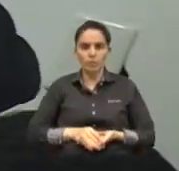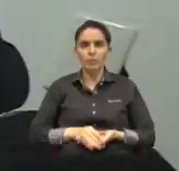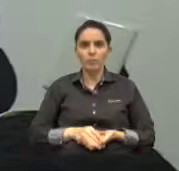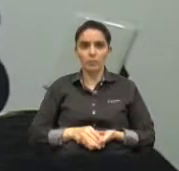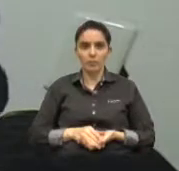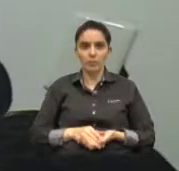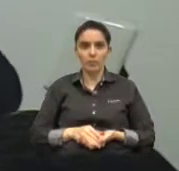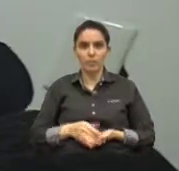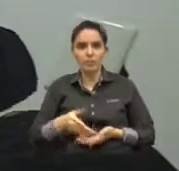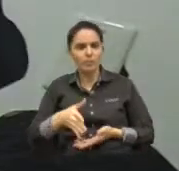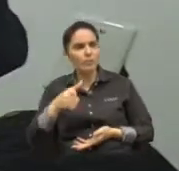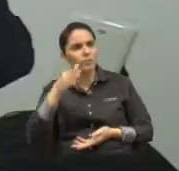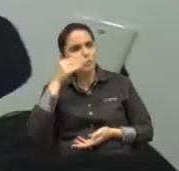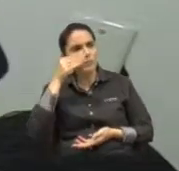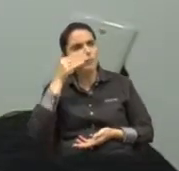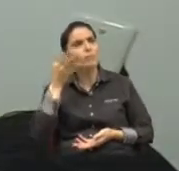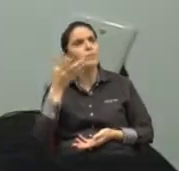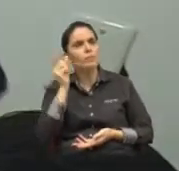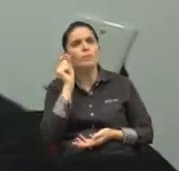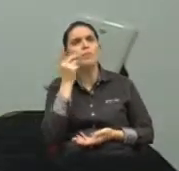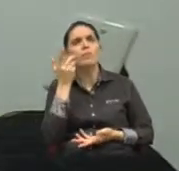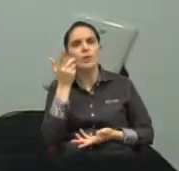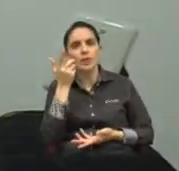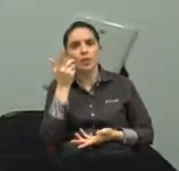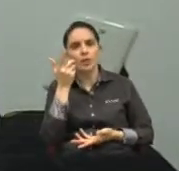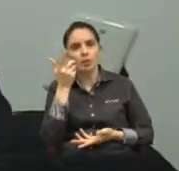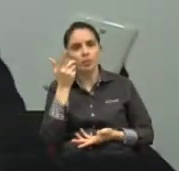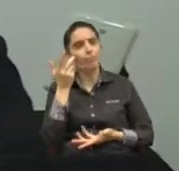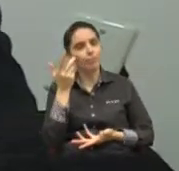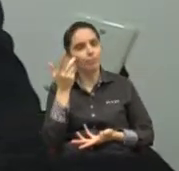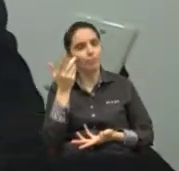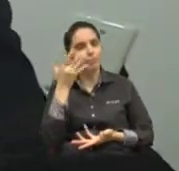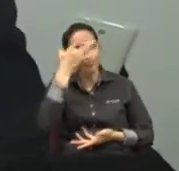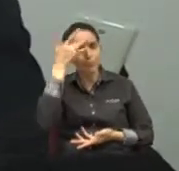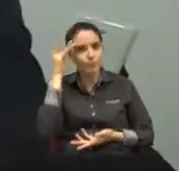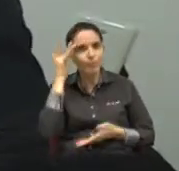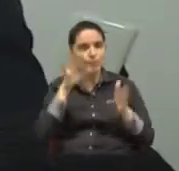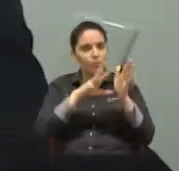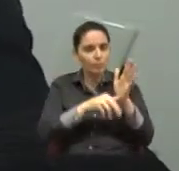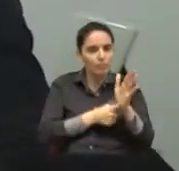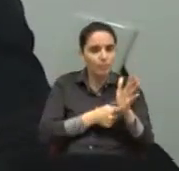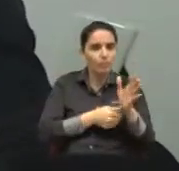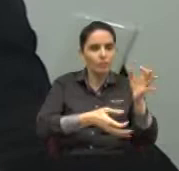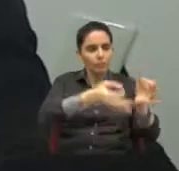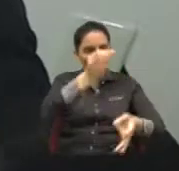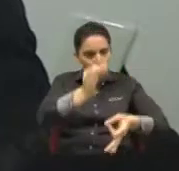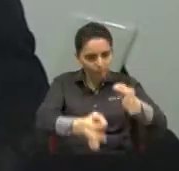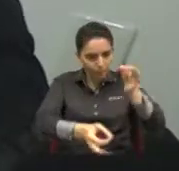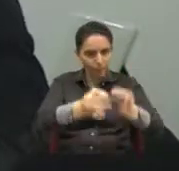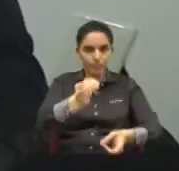que será que está acontecendo? Para transporte de pessoas que vão ser,